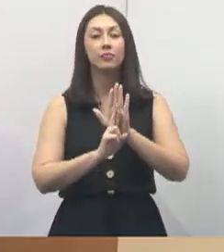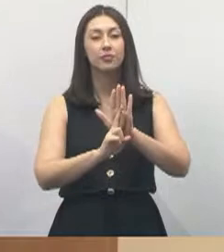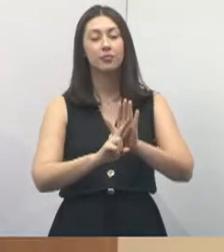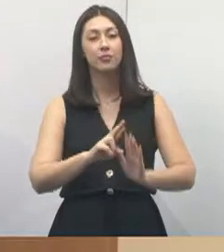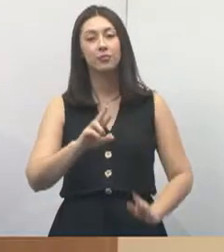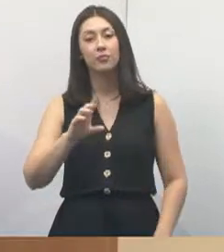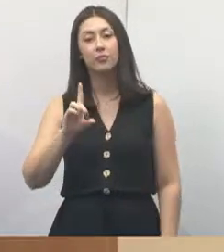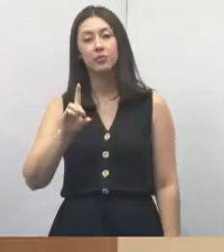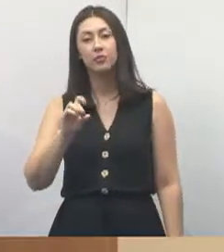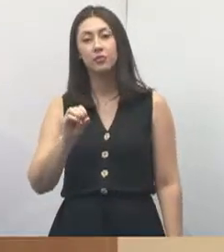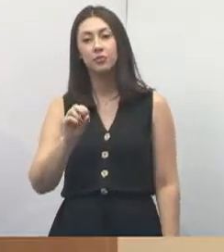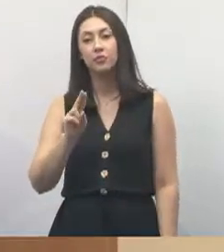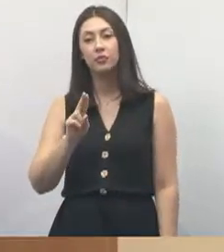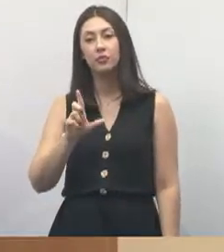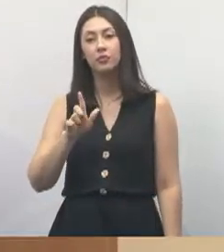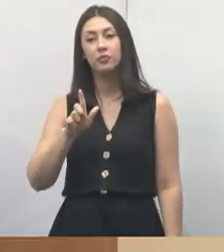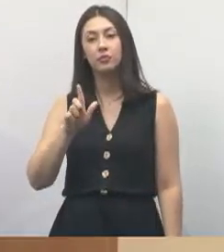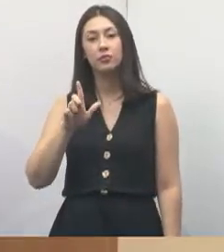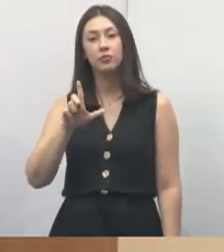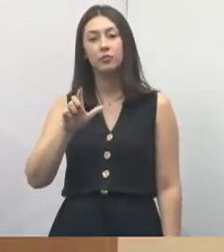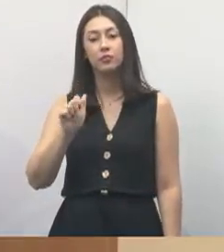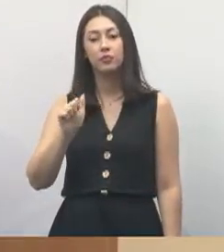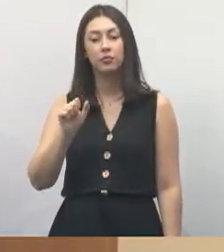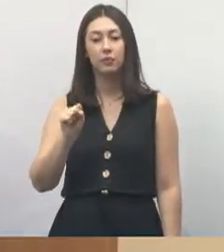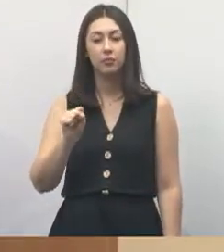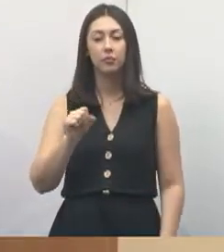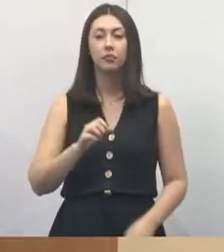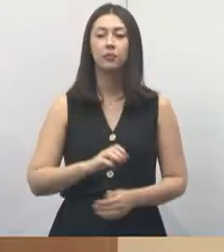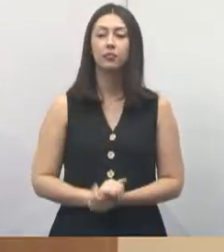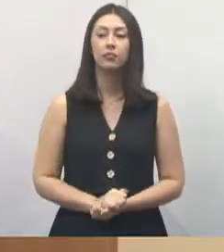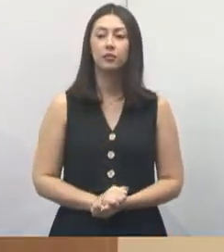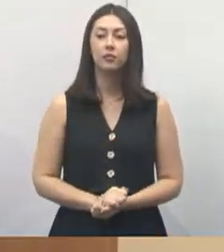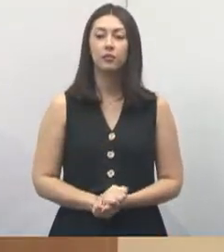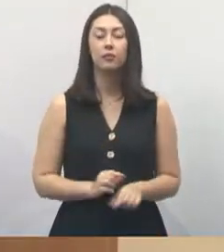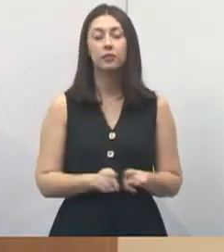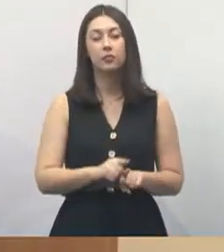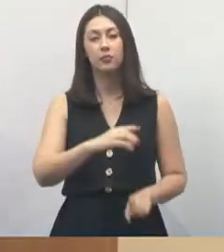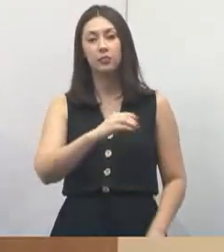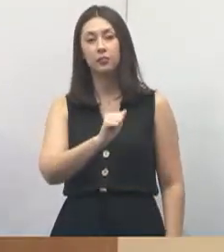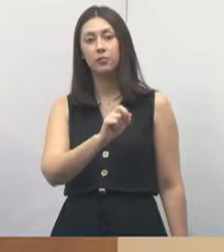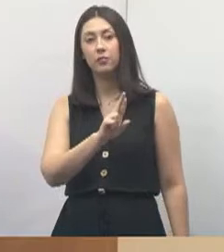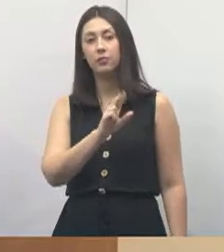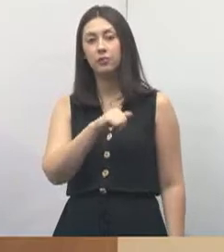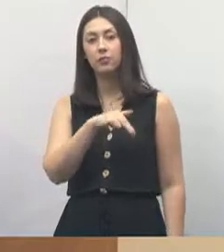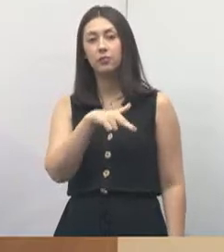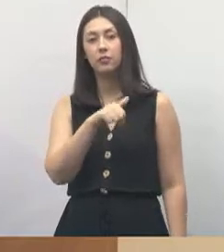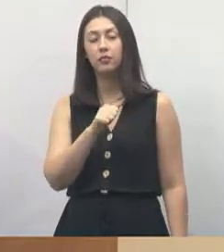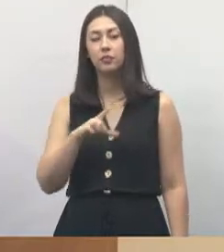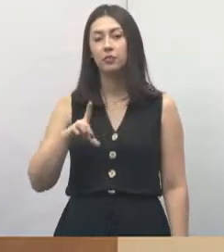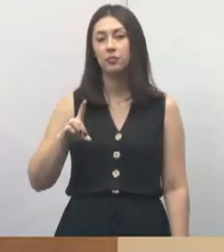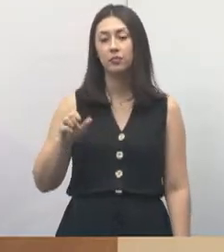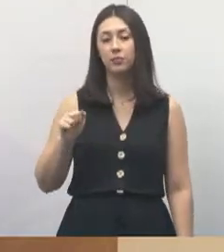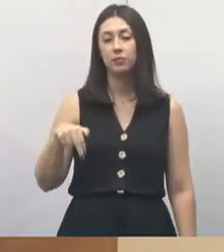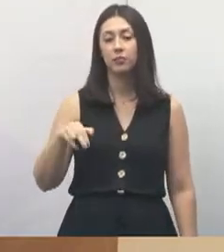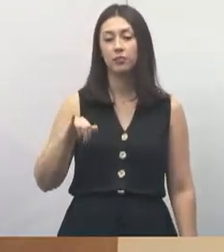Douglas, vice-presidente da OAB Jacareí, da Karina e da Daniela.